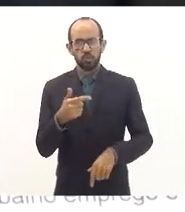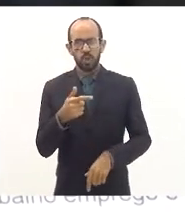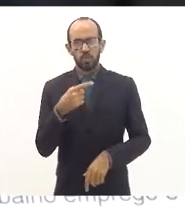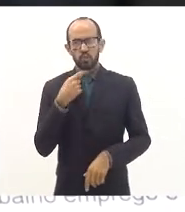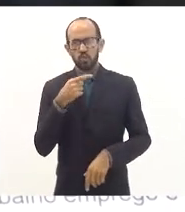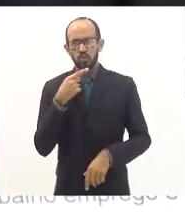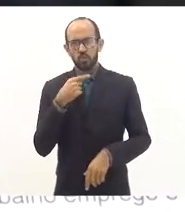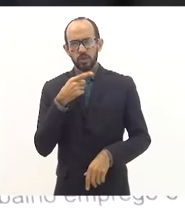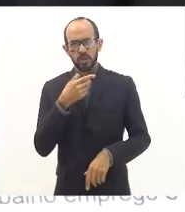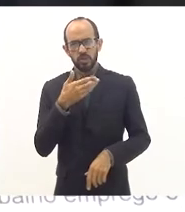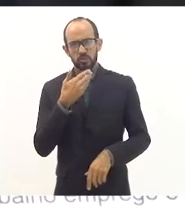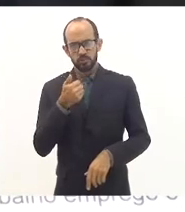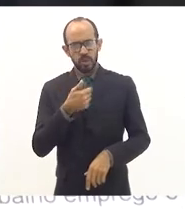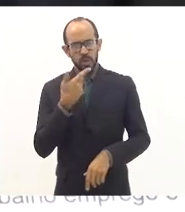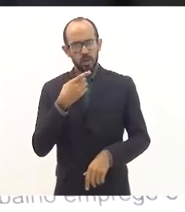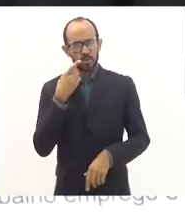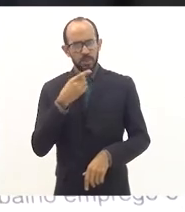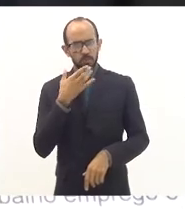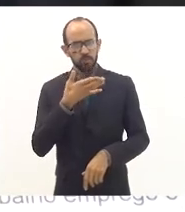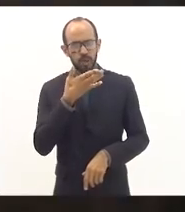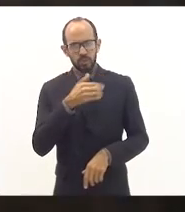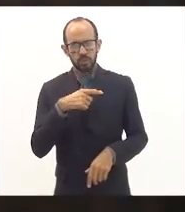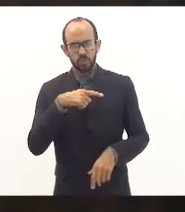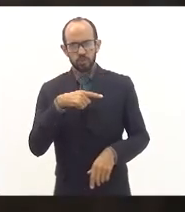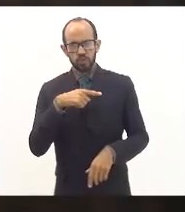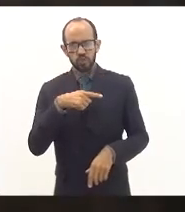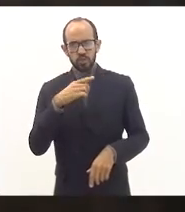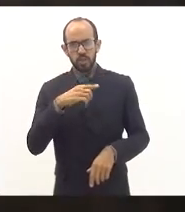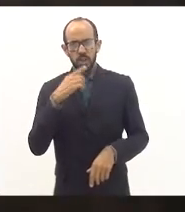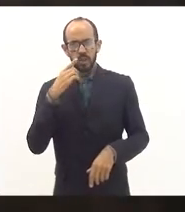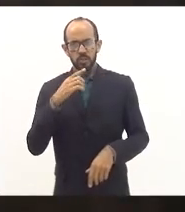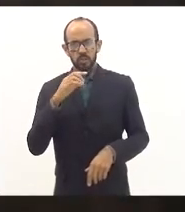dos melhores deputados que nós temos na nossa bancada federal.